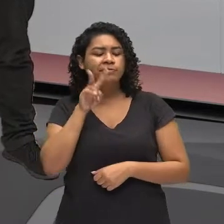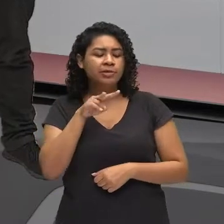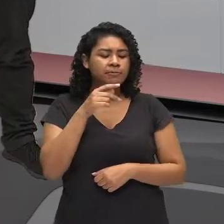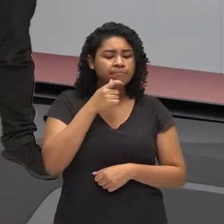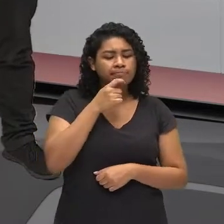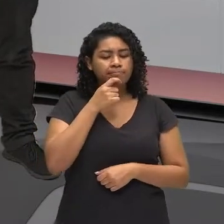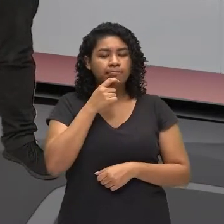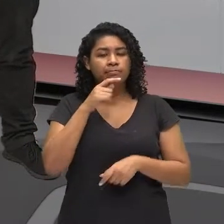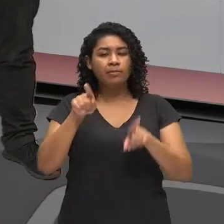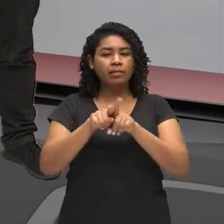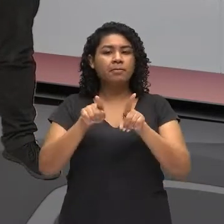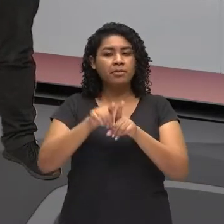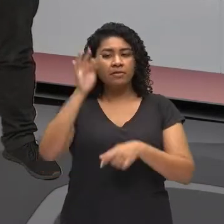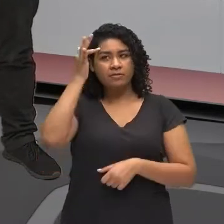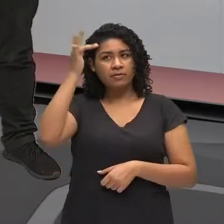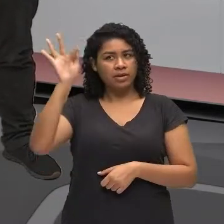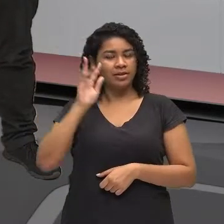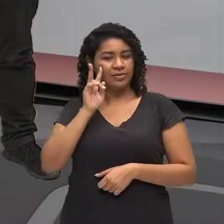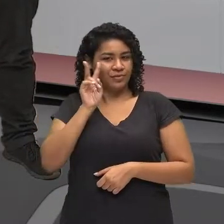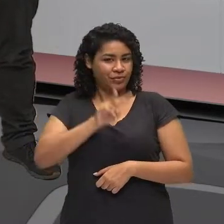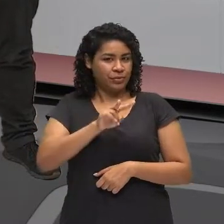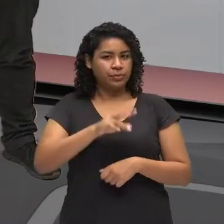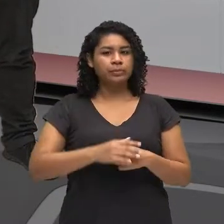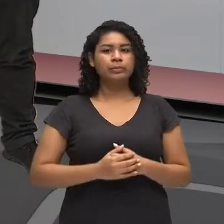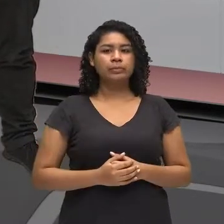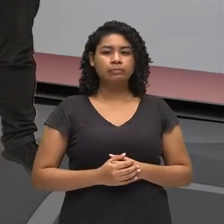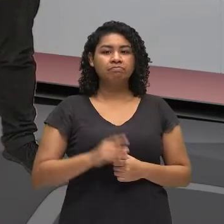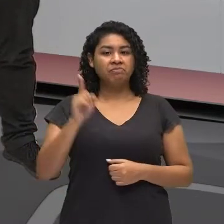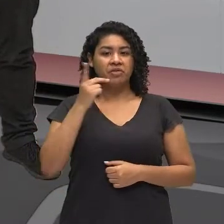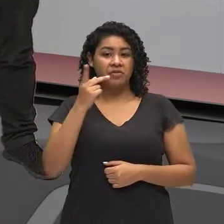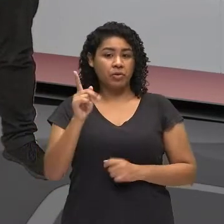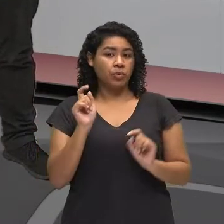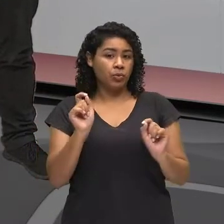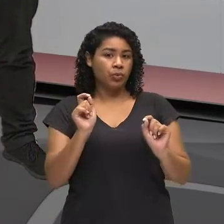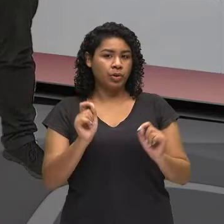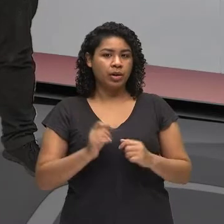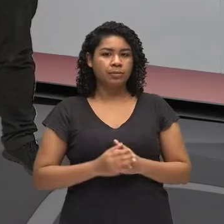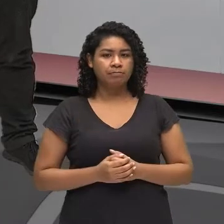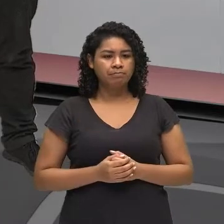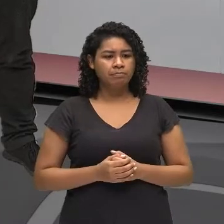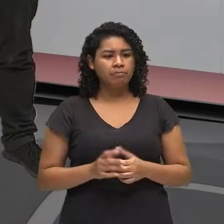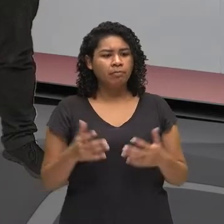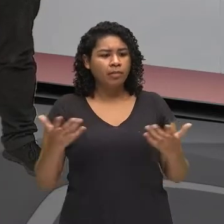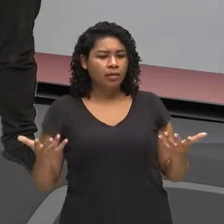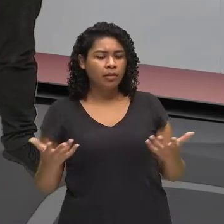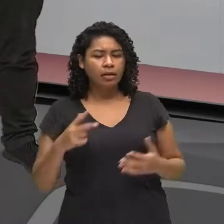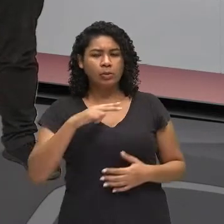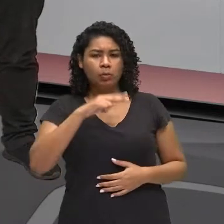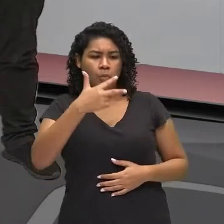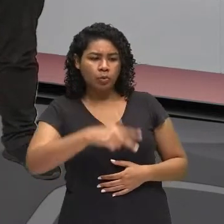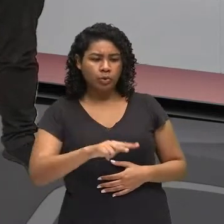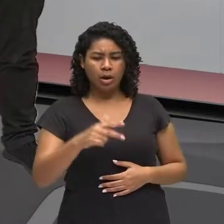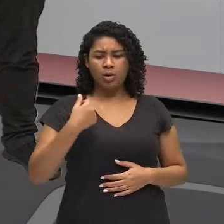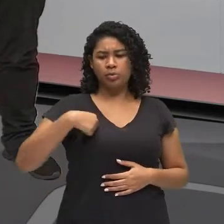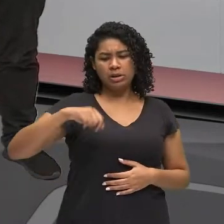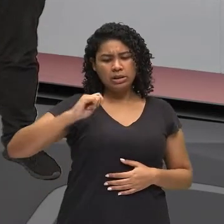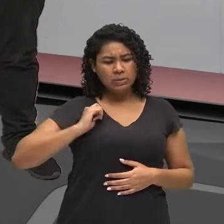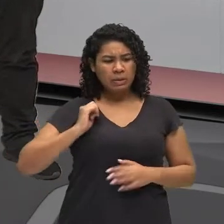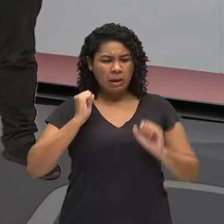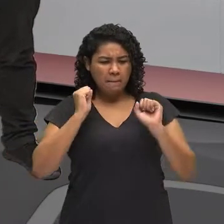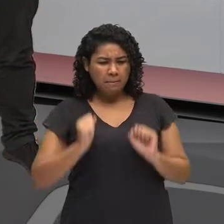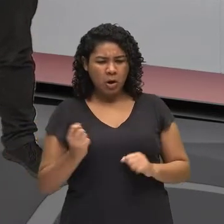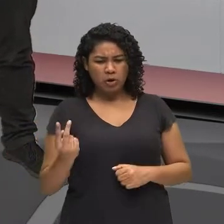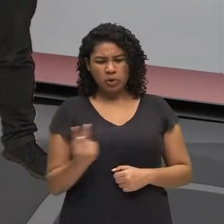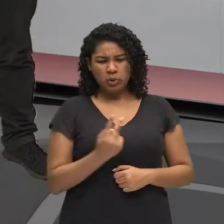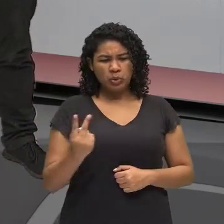retrucar. Onde é que está o Testamento de Adão, que diz que Portugal e Espanha poderiam dividir o mundo entre si. Então, claro que